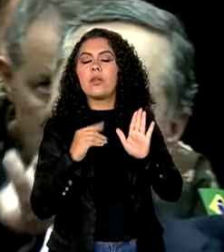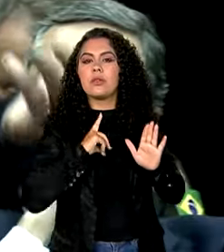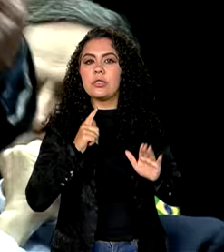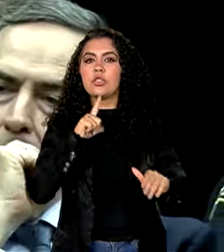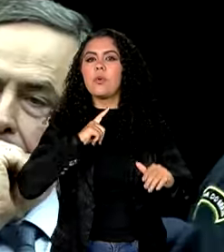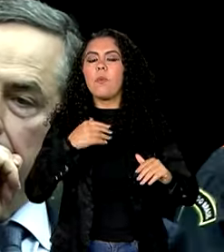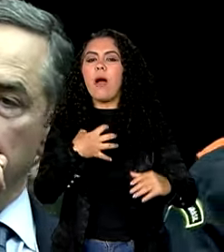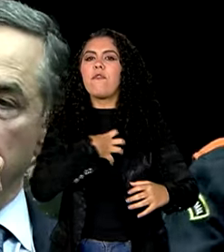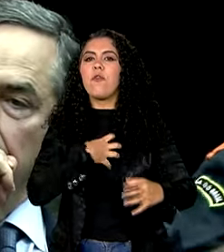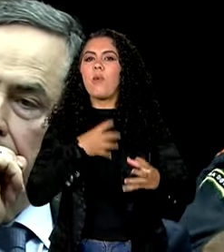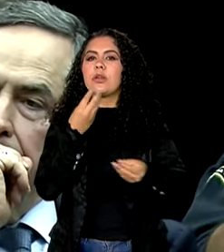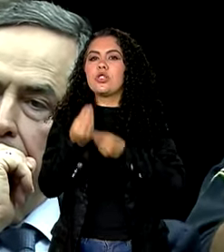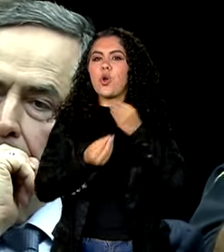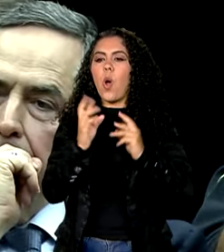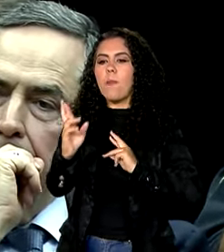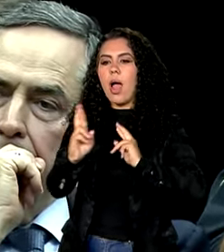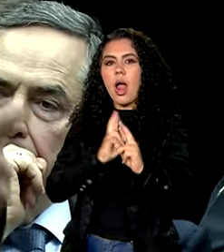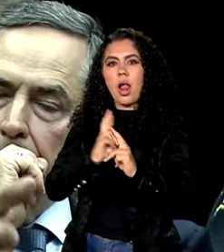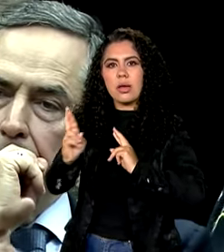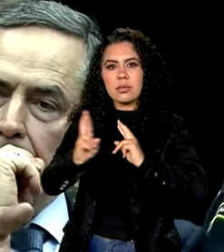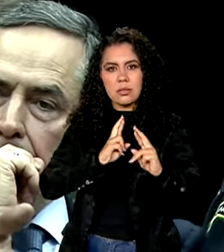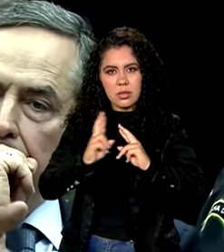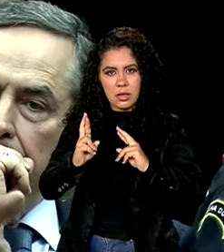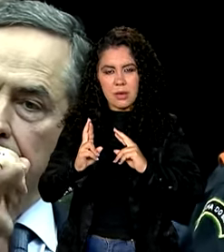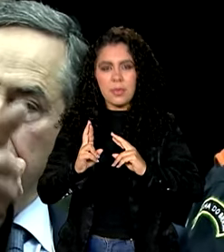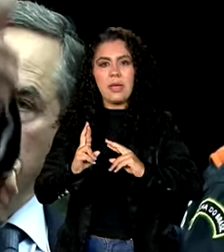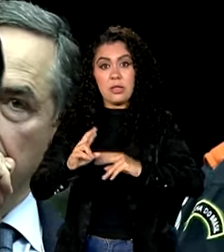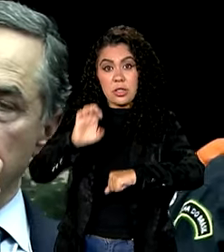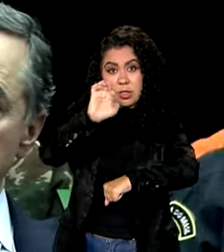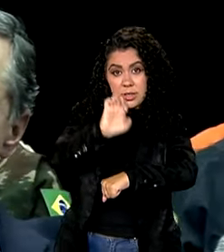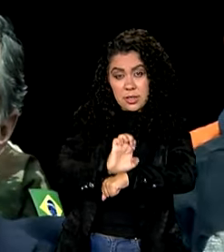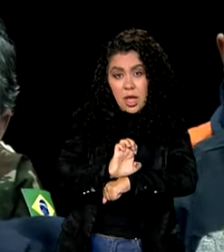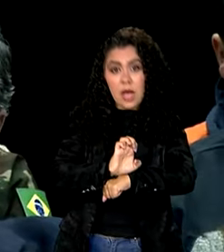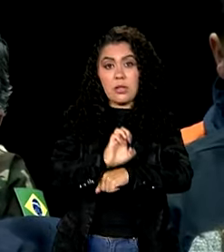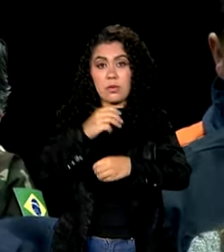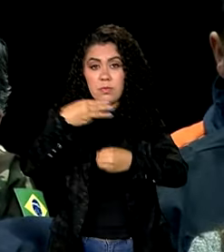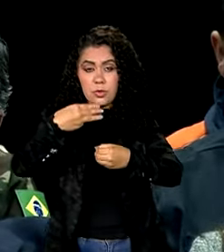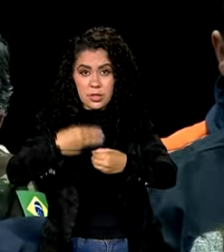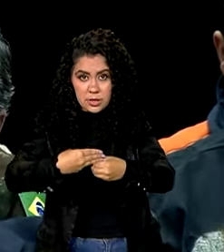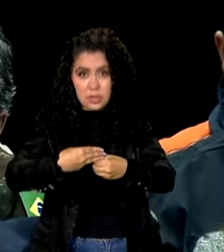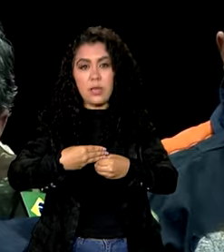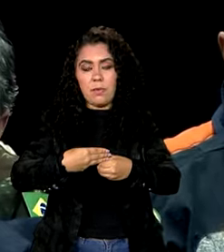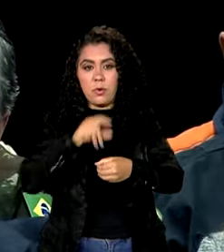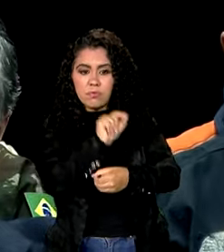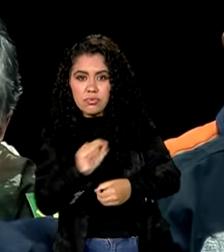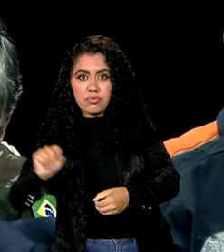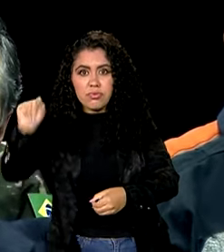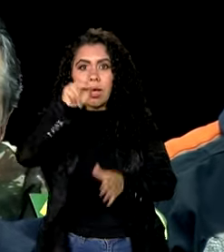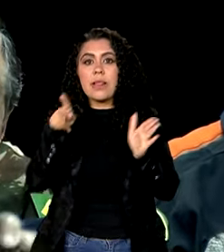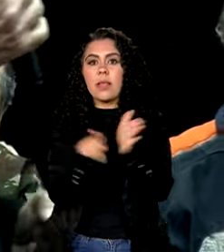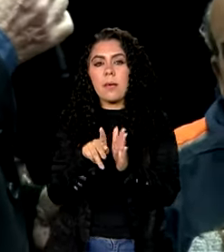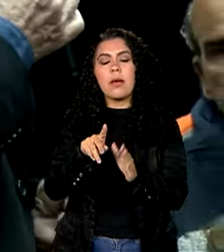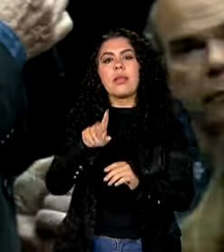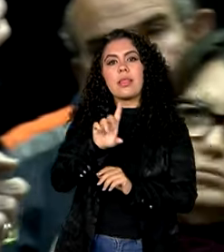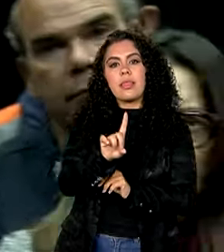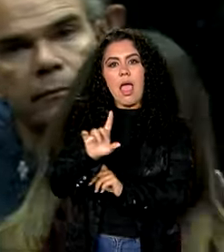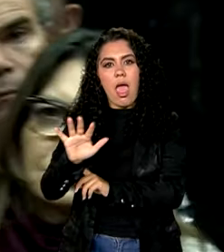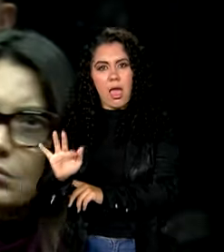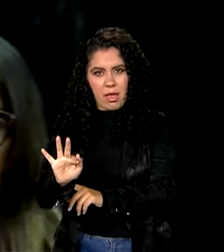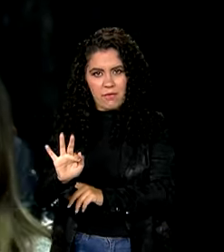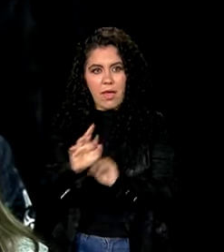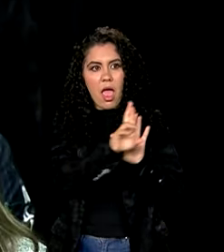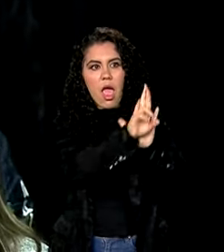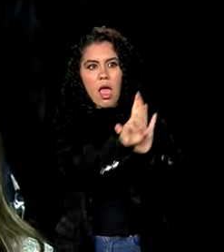de relacionamento entre os entes federados. O problema de uma cidade não